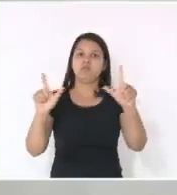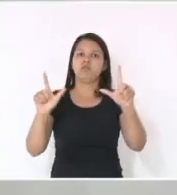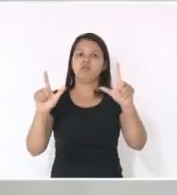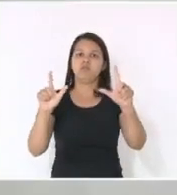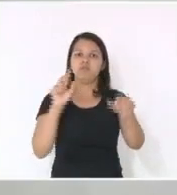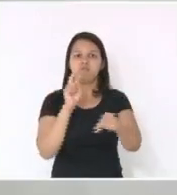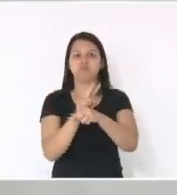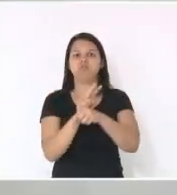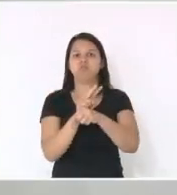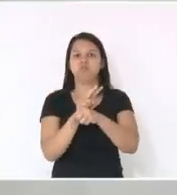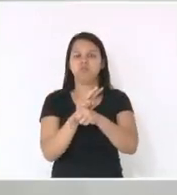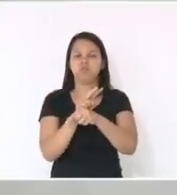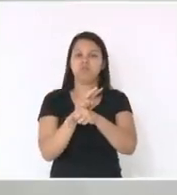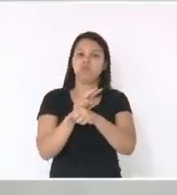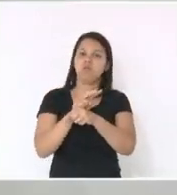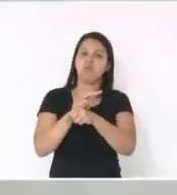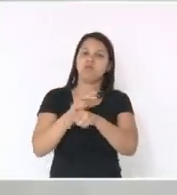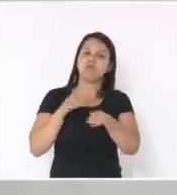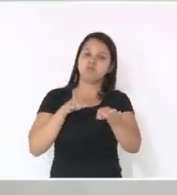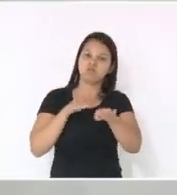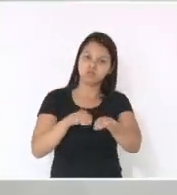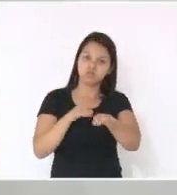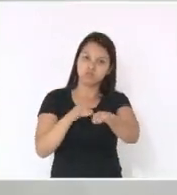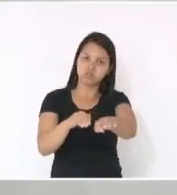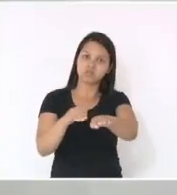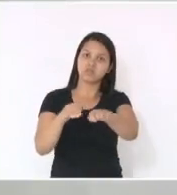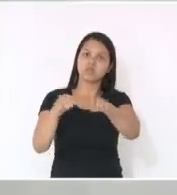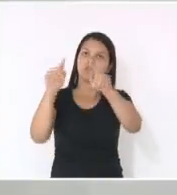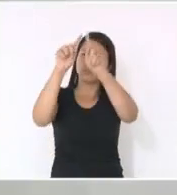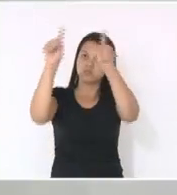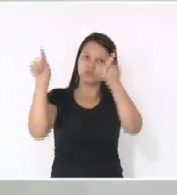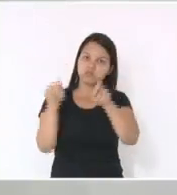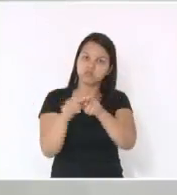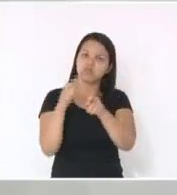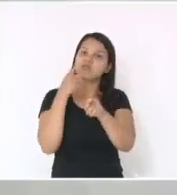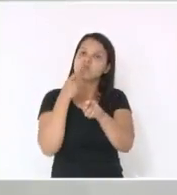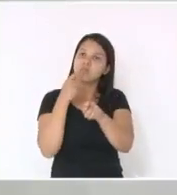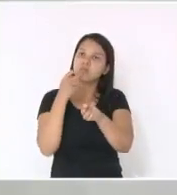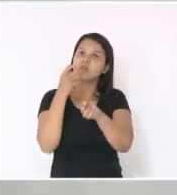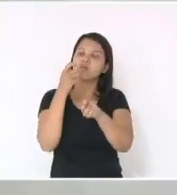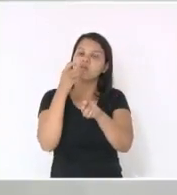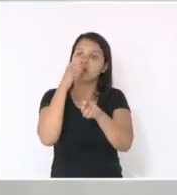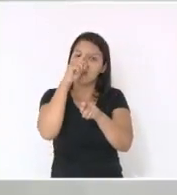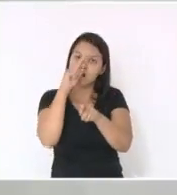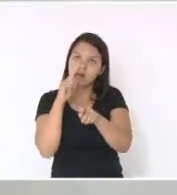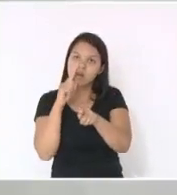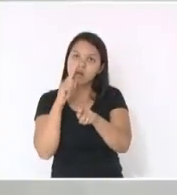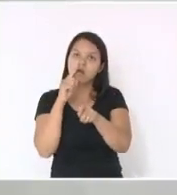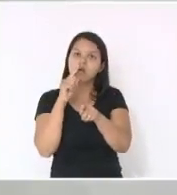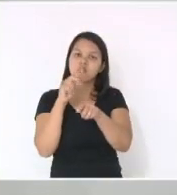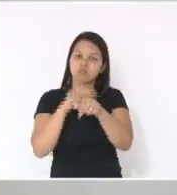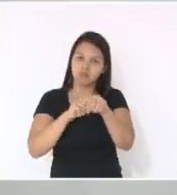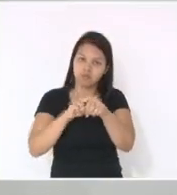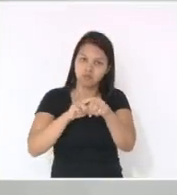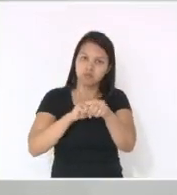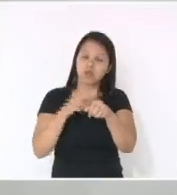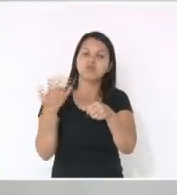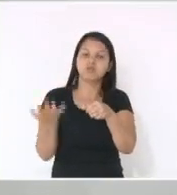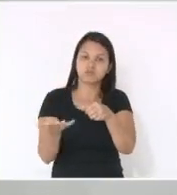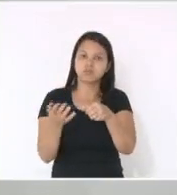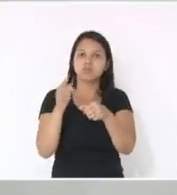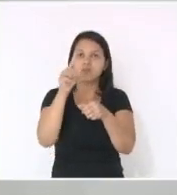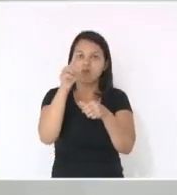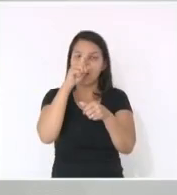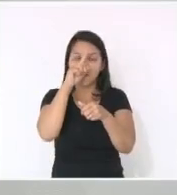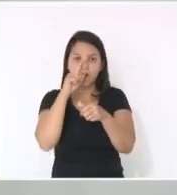Por isso, nós temos o mês de maio amarelo, assim como temos em outubro, outubro rosa, em função do câncer de mama,